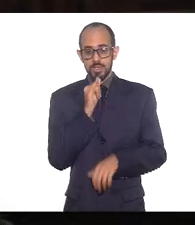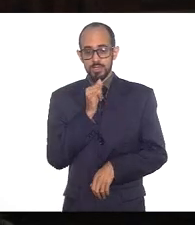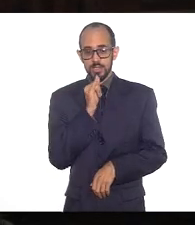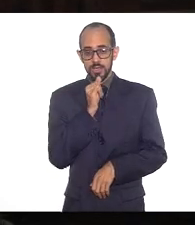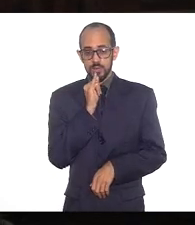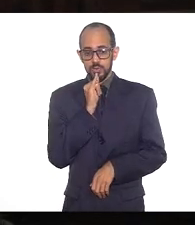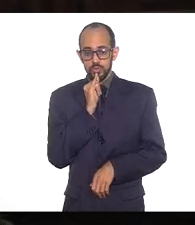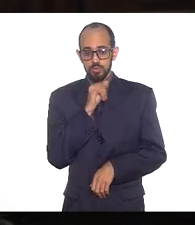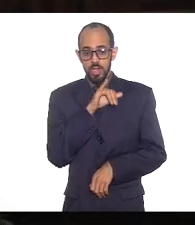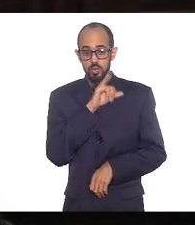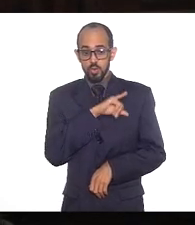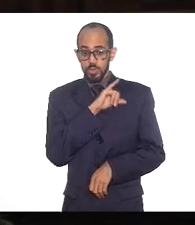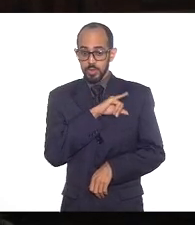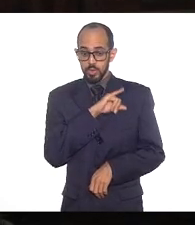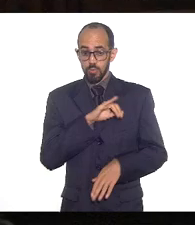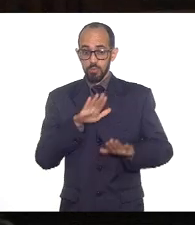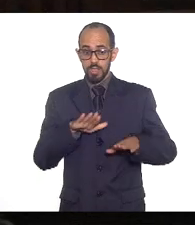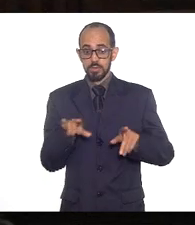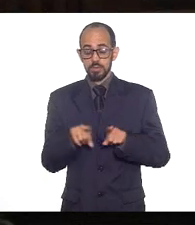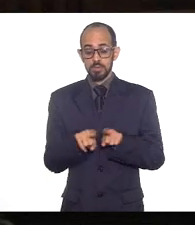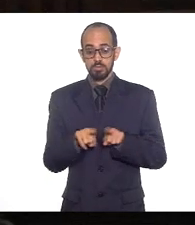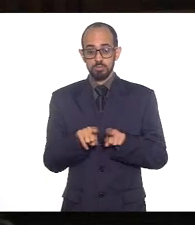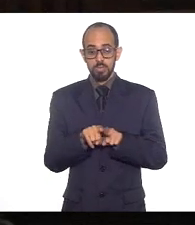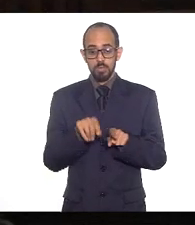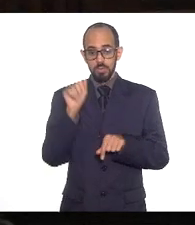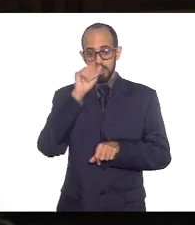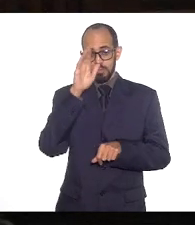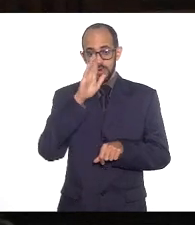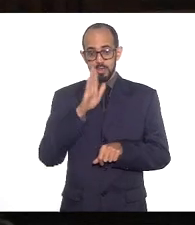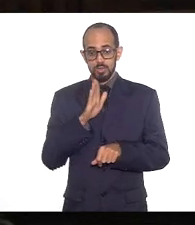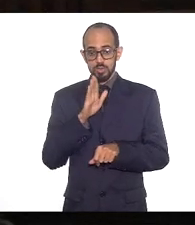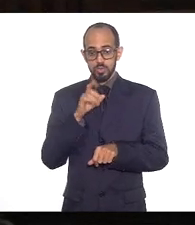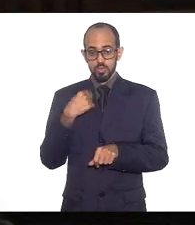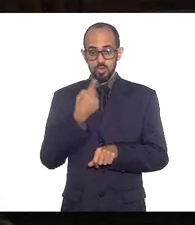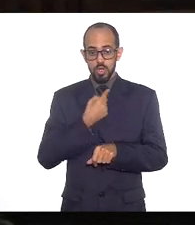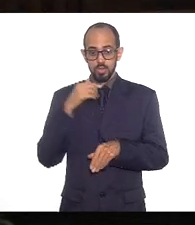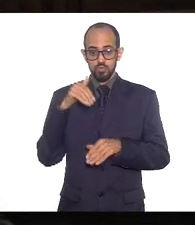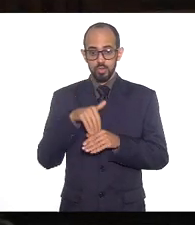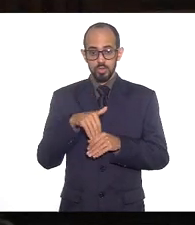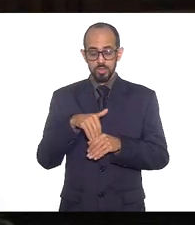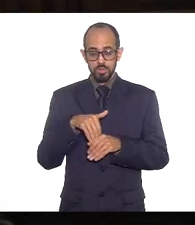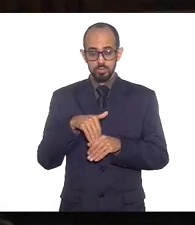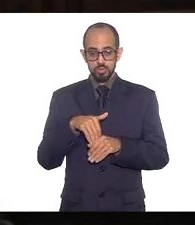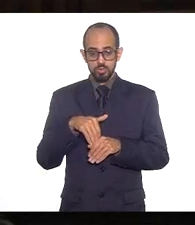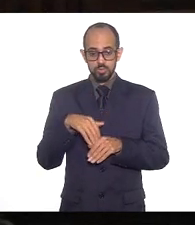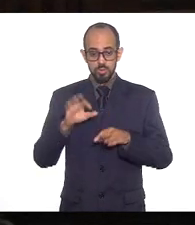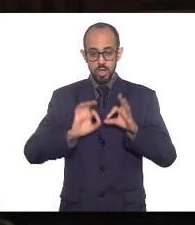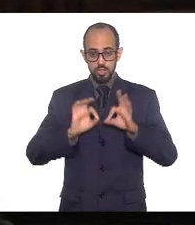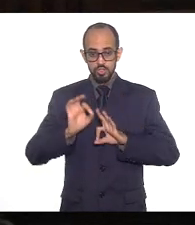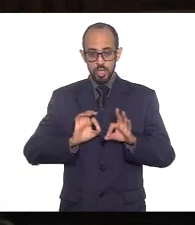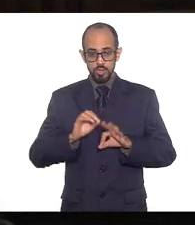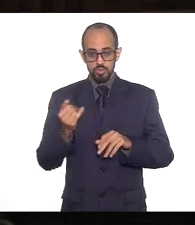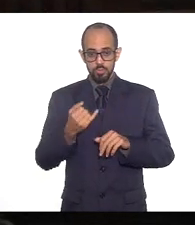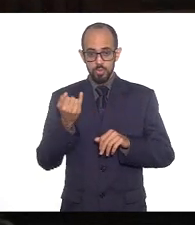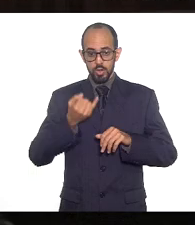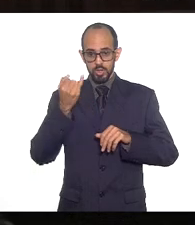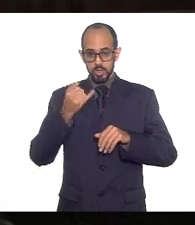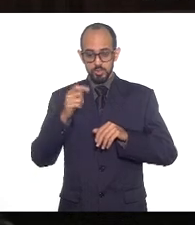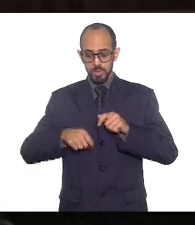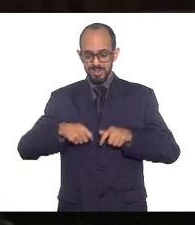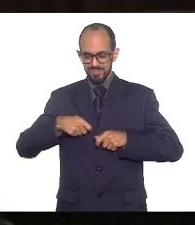mas para o Brasil aqui a gente volta projetos importantíssimos do ponto de vista de enfrentamento à pobreza